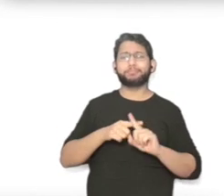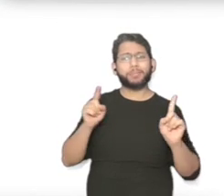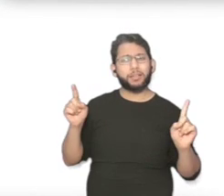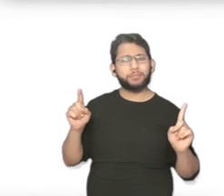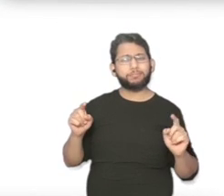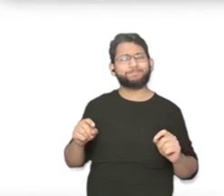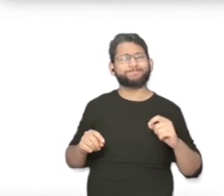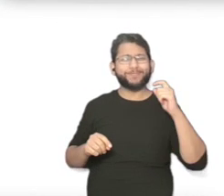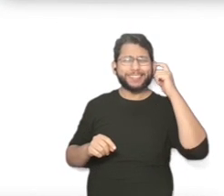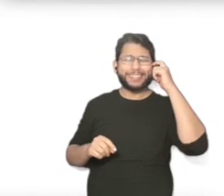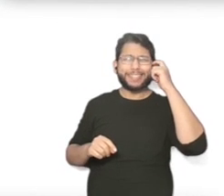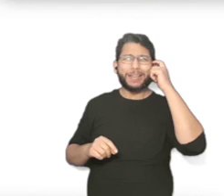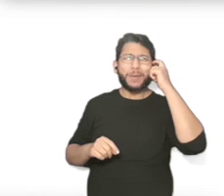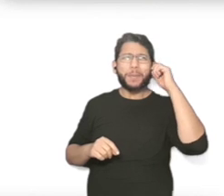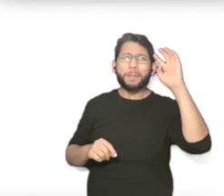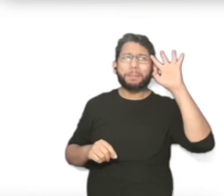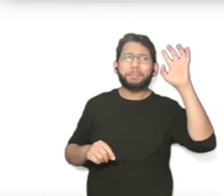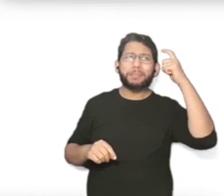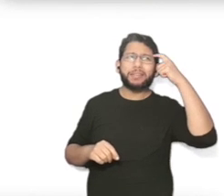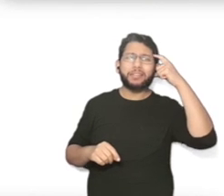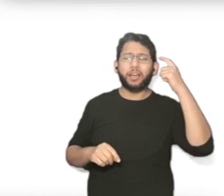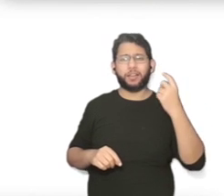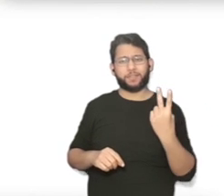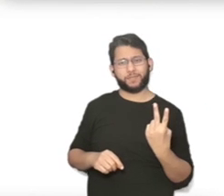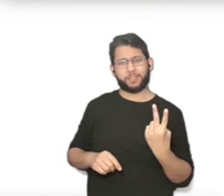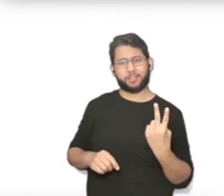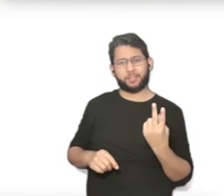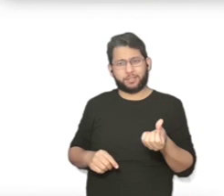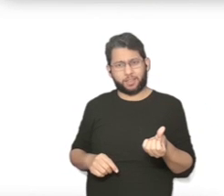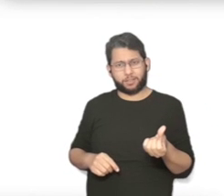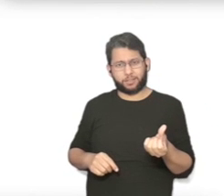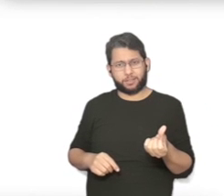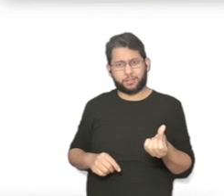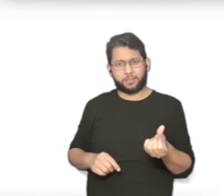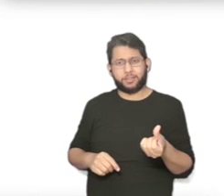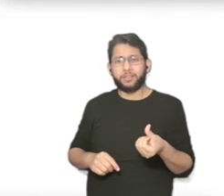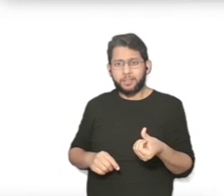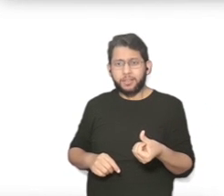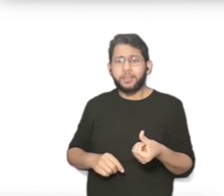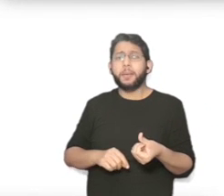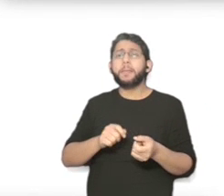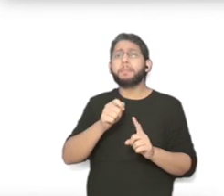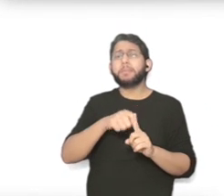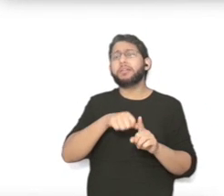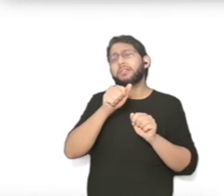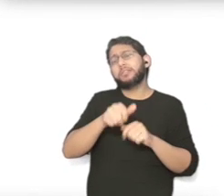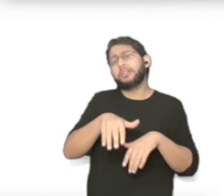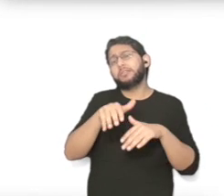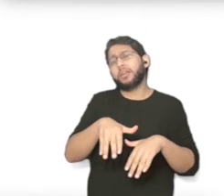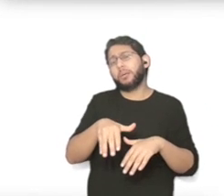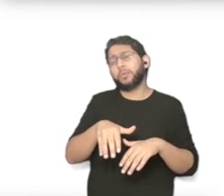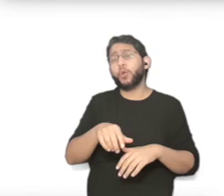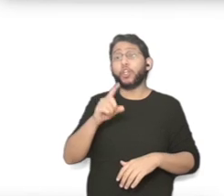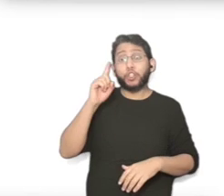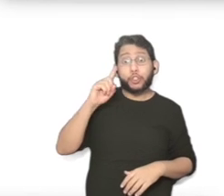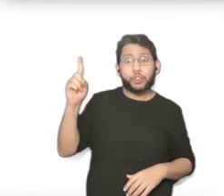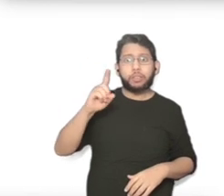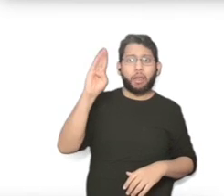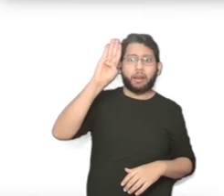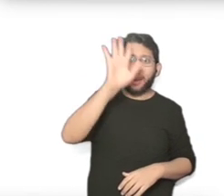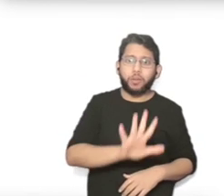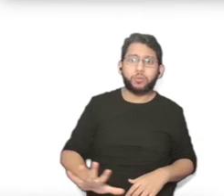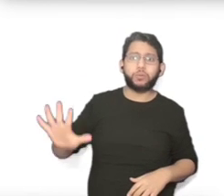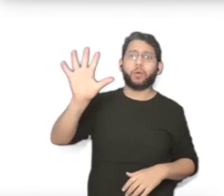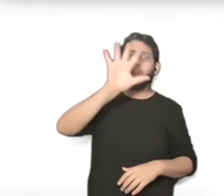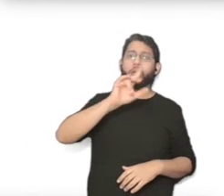Bom, o que está por trás das representações sobre o surdo e a surdez quando se comemora o Dia Nacional dos Surdos? Esse